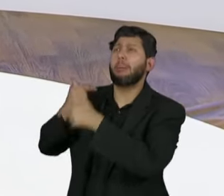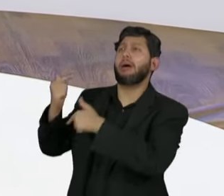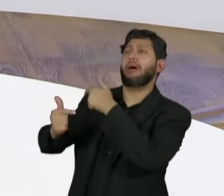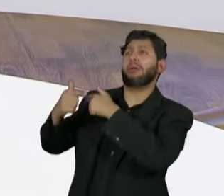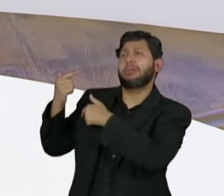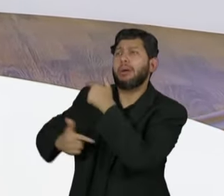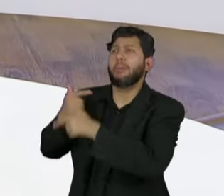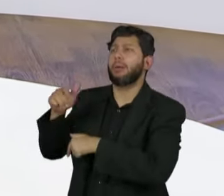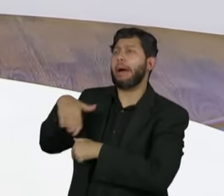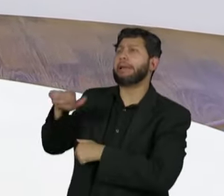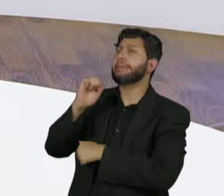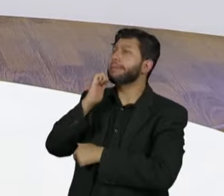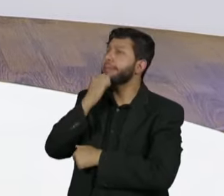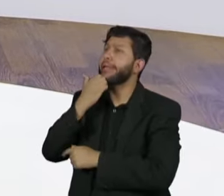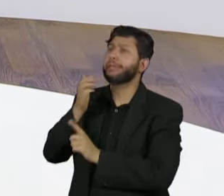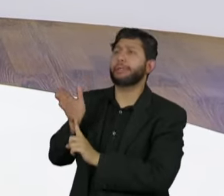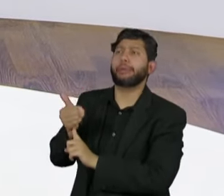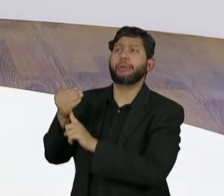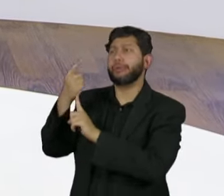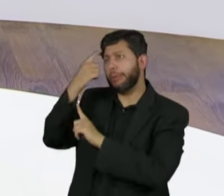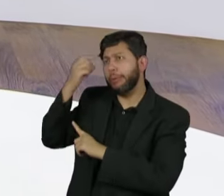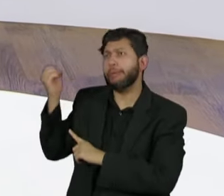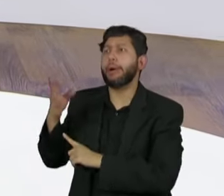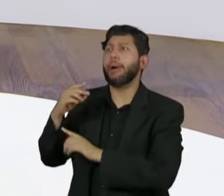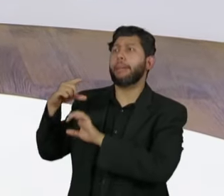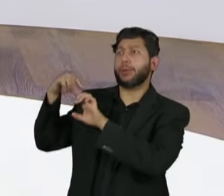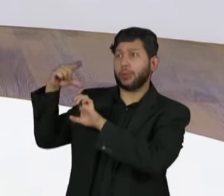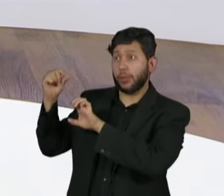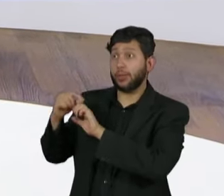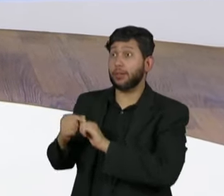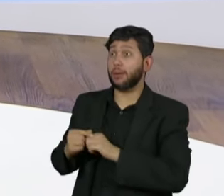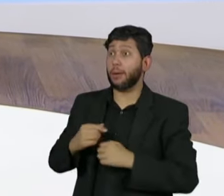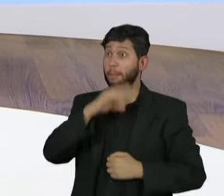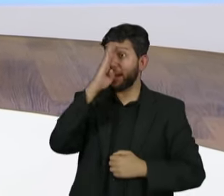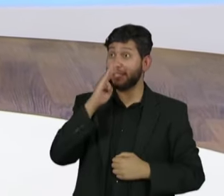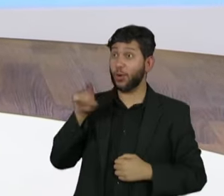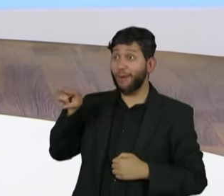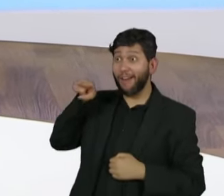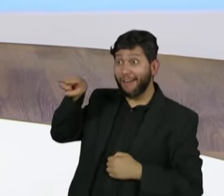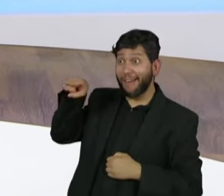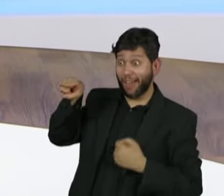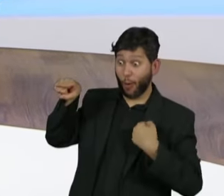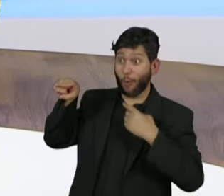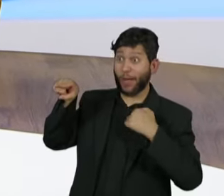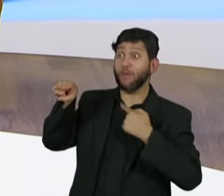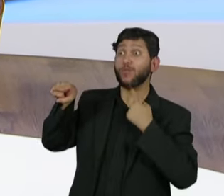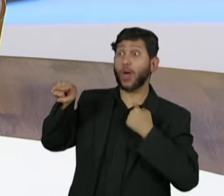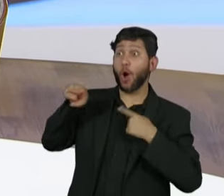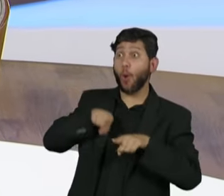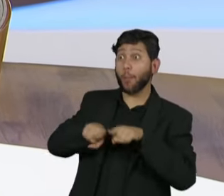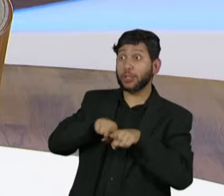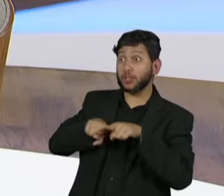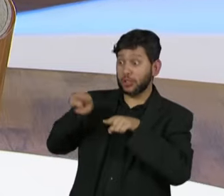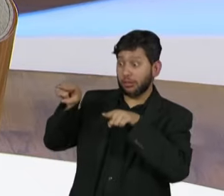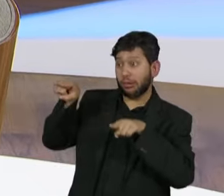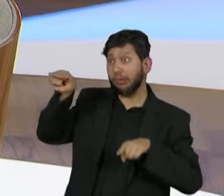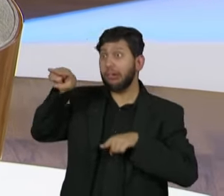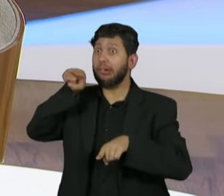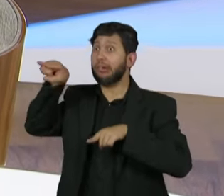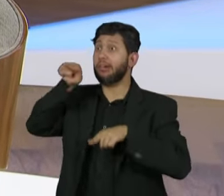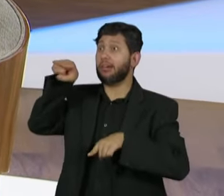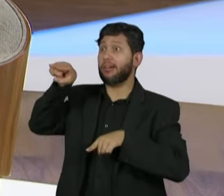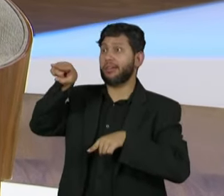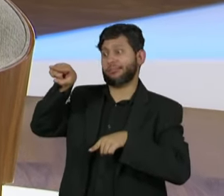e Ciência Tecnologia e inovação empreendedorismo aí querer competir com esse povo nesse nível agora e talvez a gente não